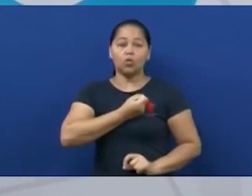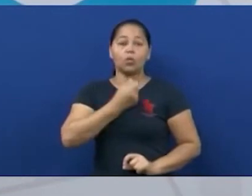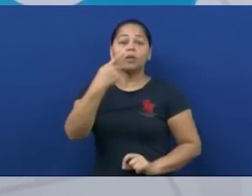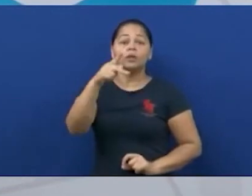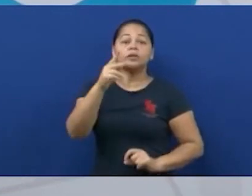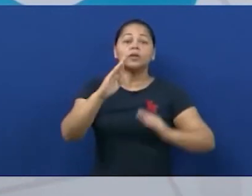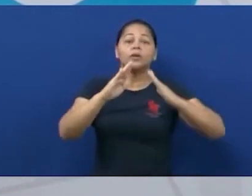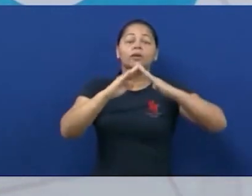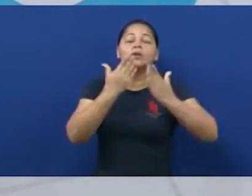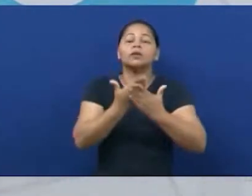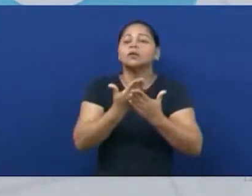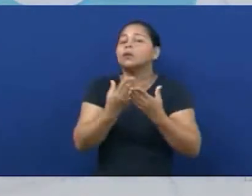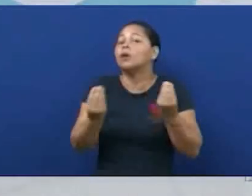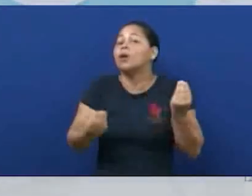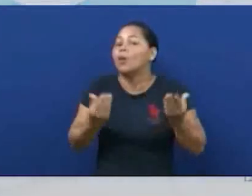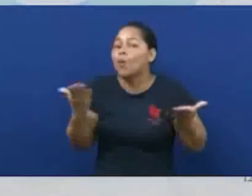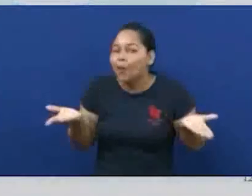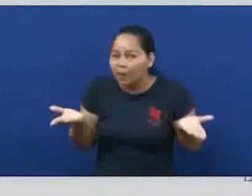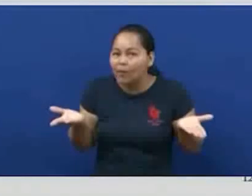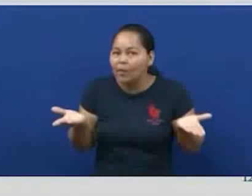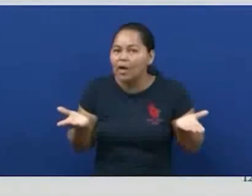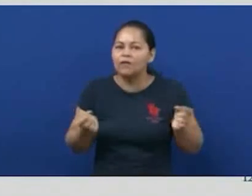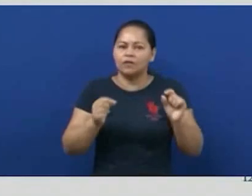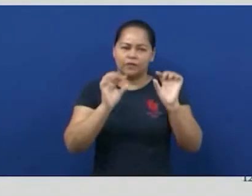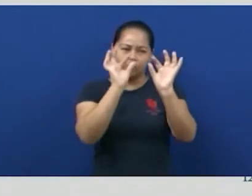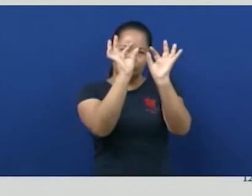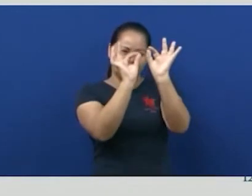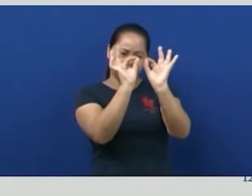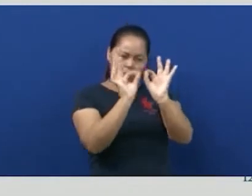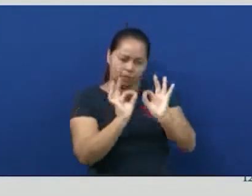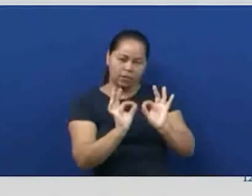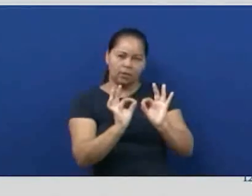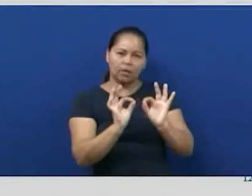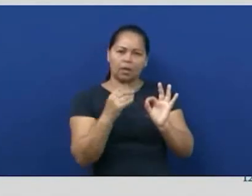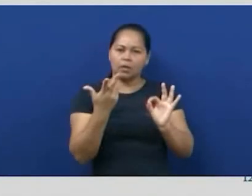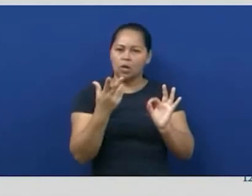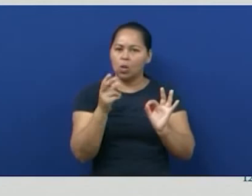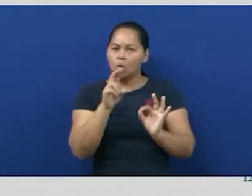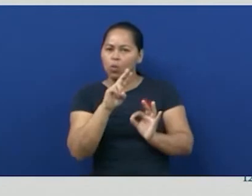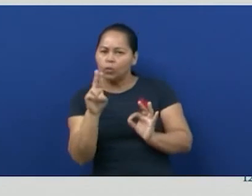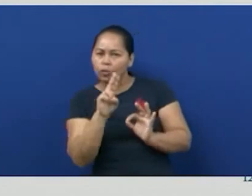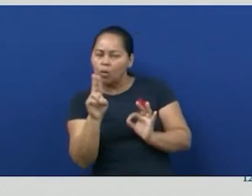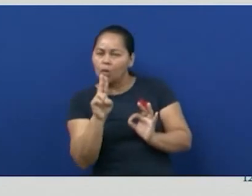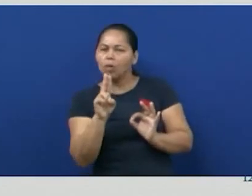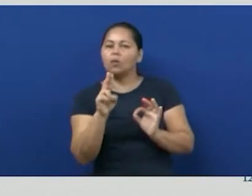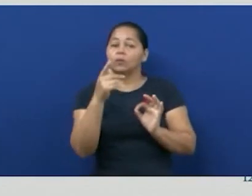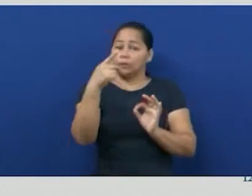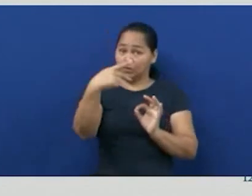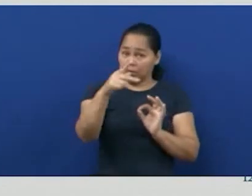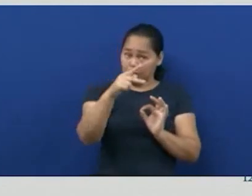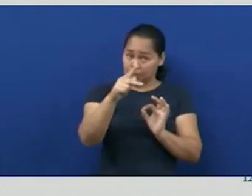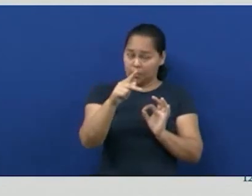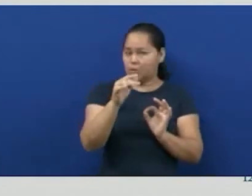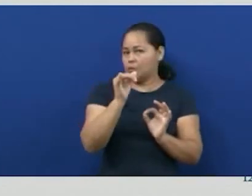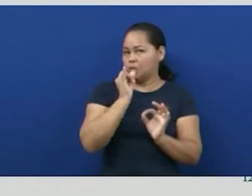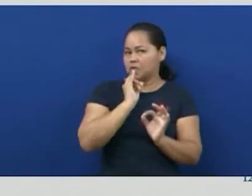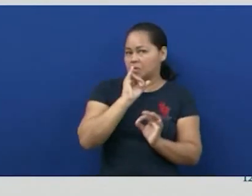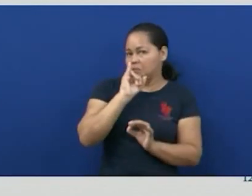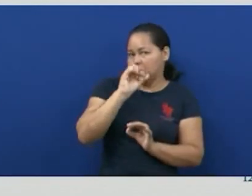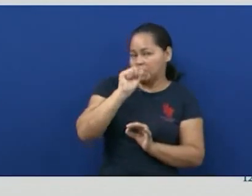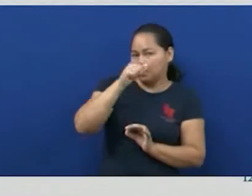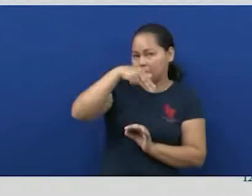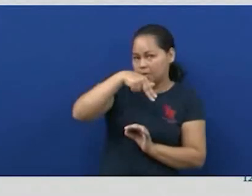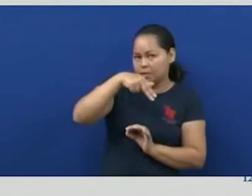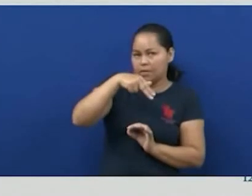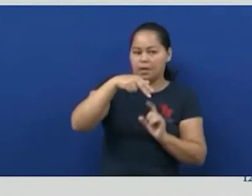a escala Celsius. Então, você vai ter que nome para a escala? O seu nome. Qual vai ser o